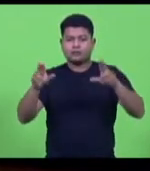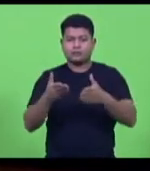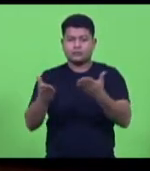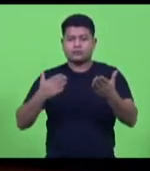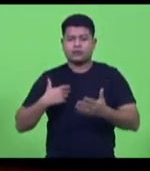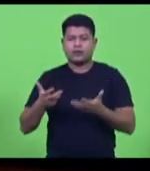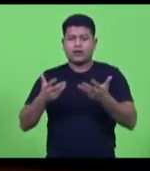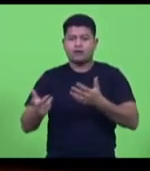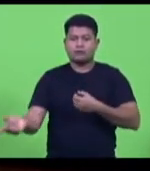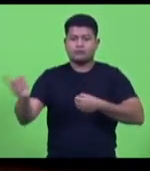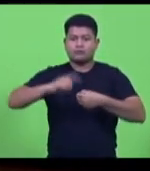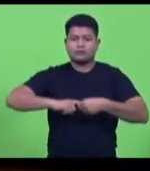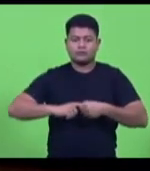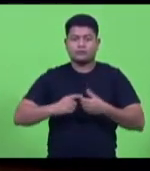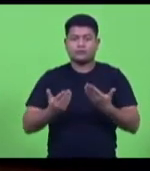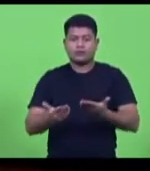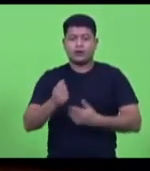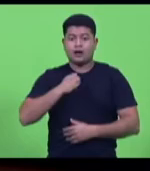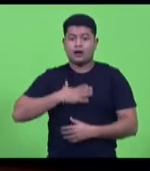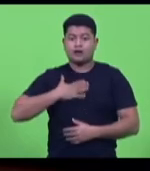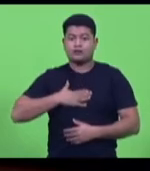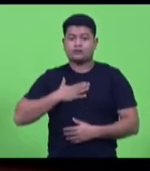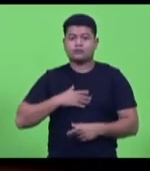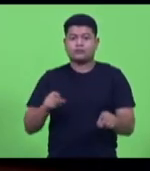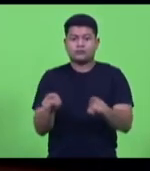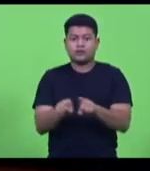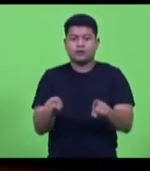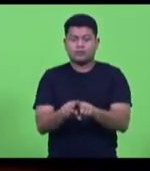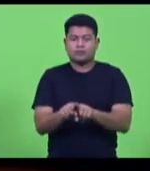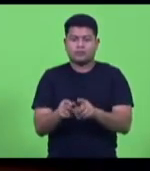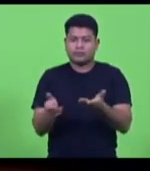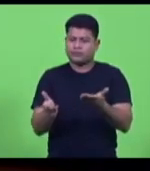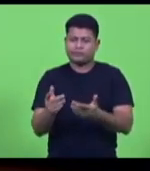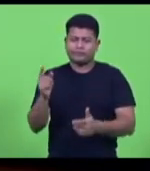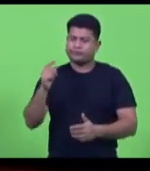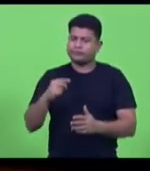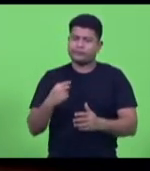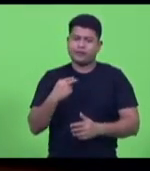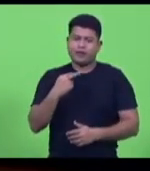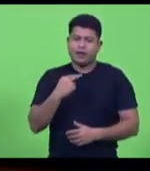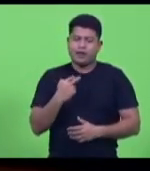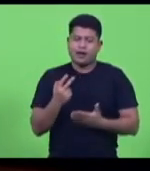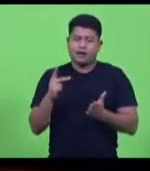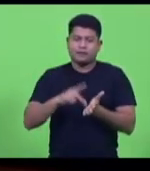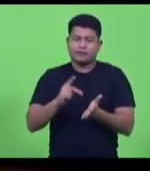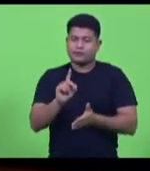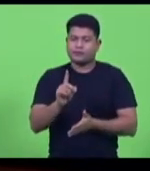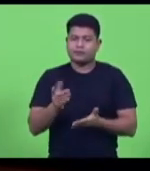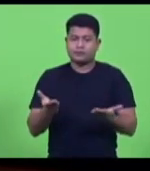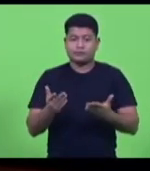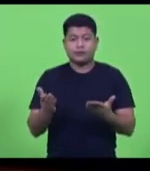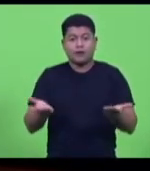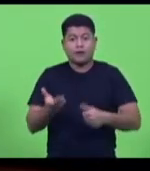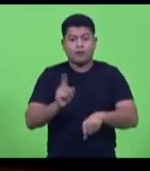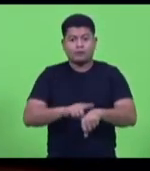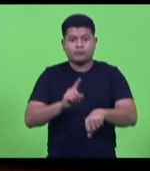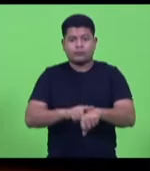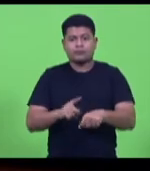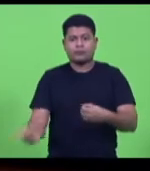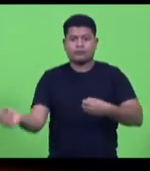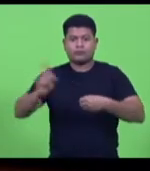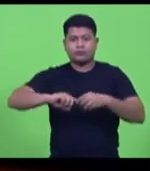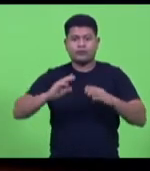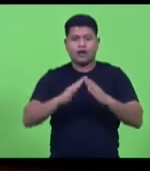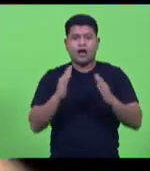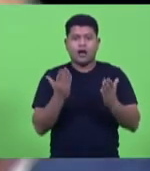retomar as aulas de agosto também não procede. No momento, a decisão de não retomar aulas presenciais é